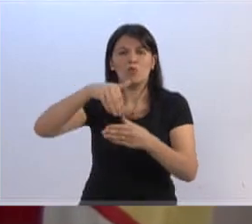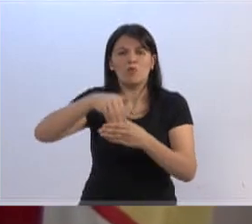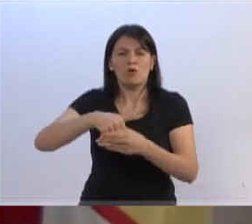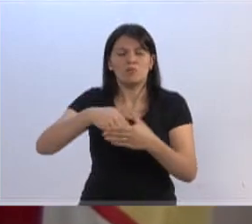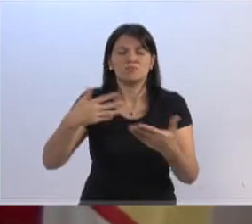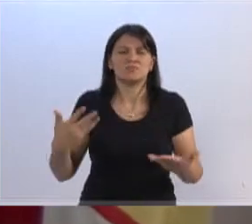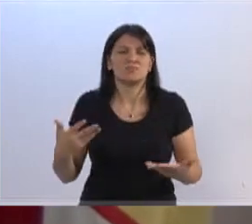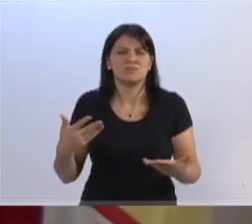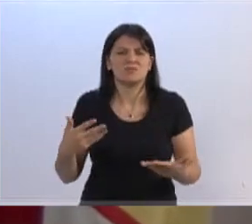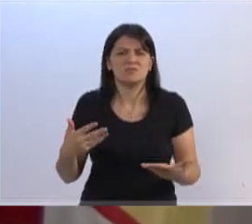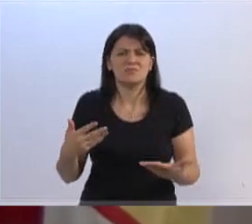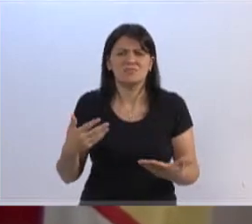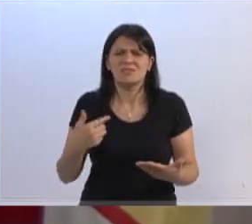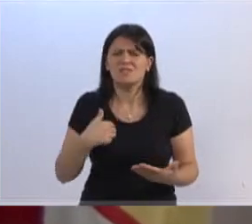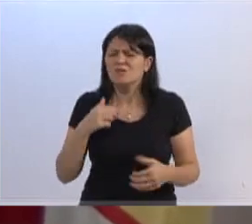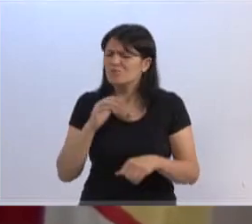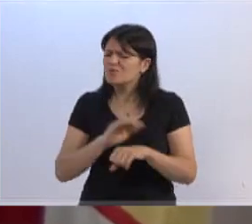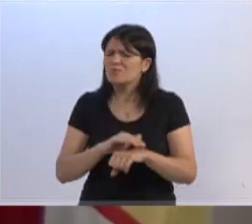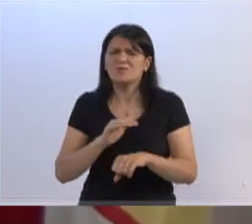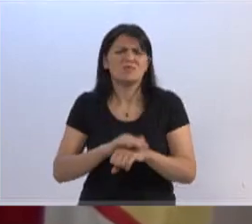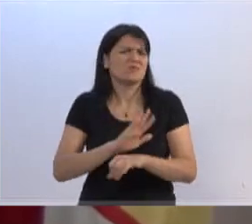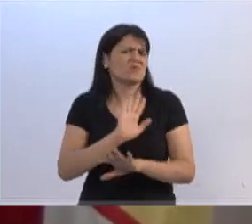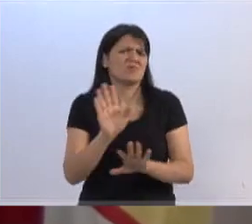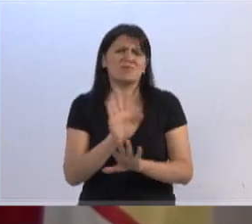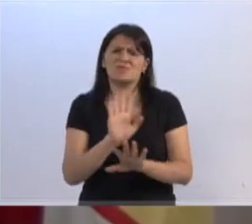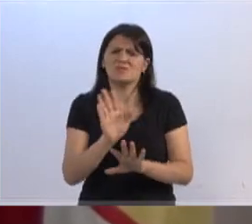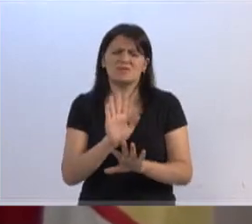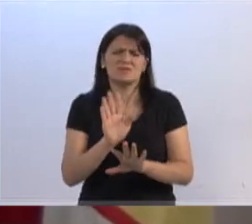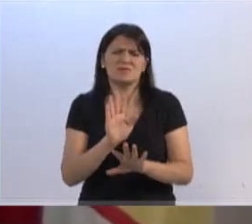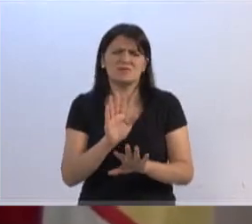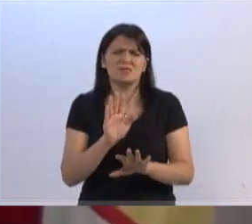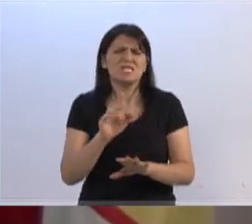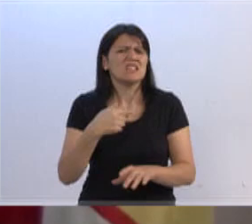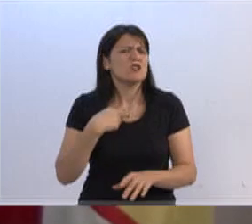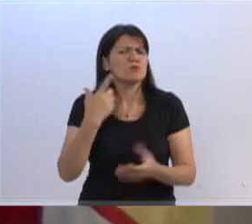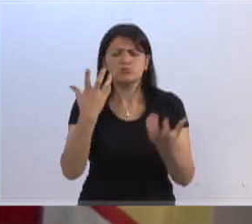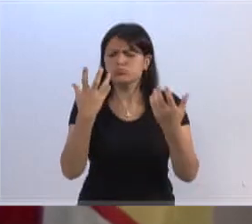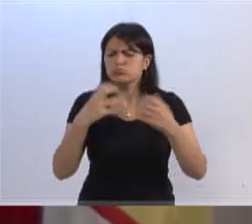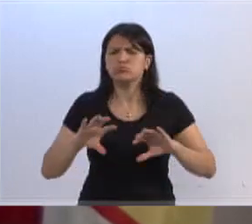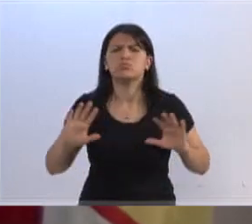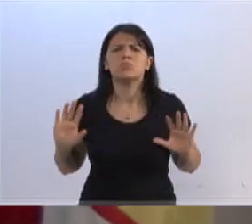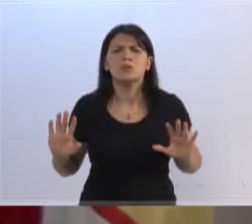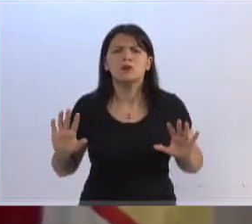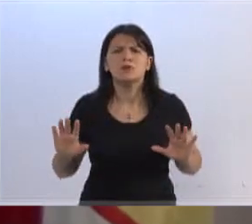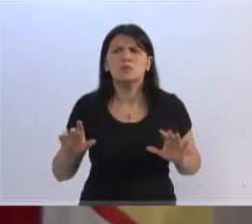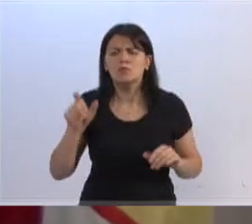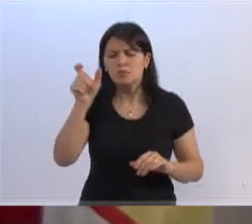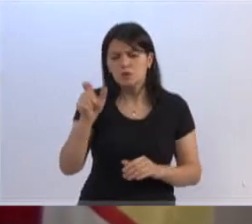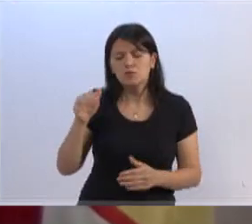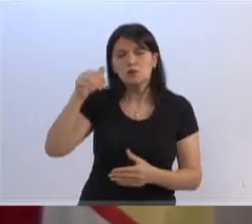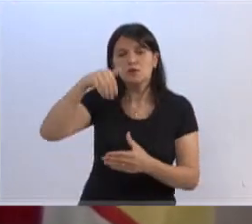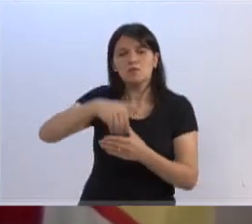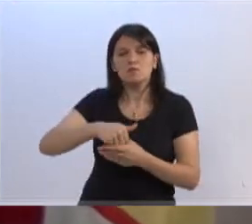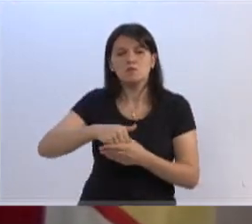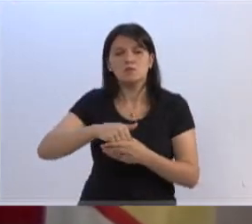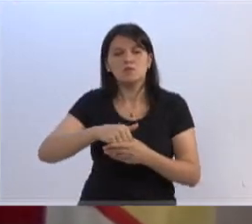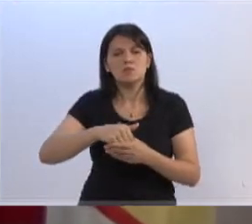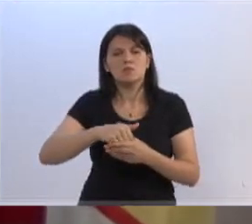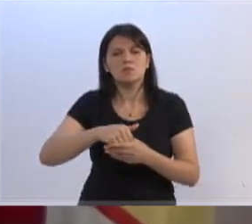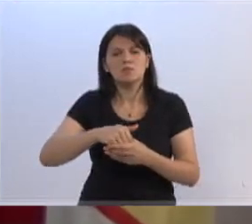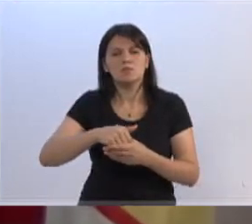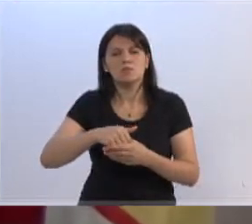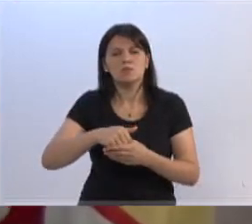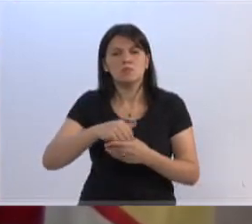posições. E isso eu não fiz, isso eu não faço. E eu não vou admitir gente que inclusive votou aqui contra a transparência das